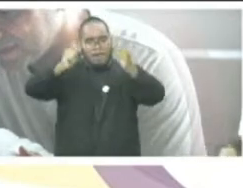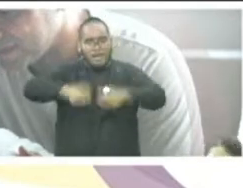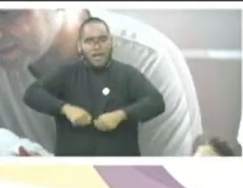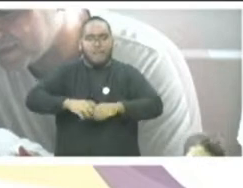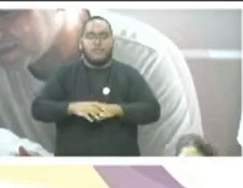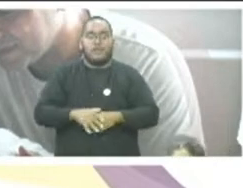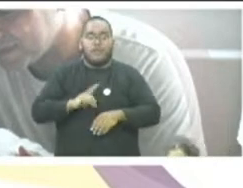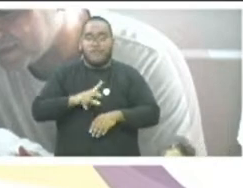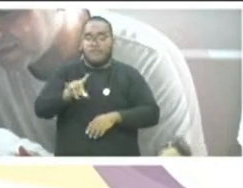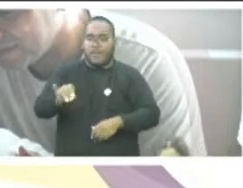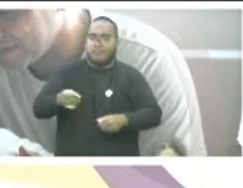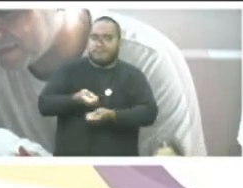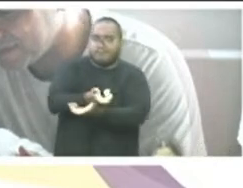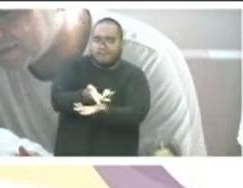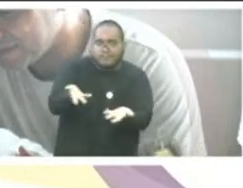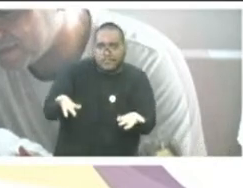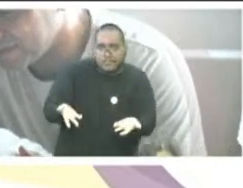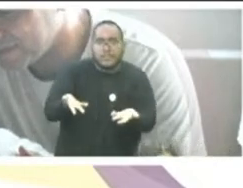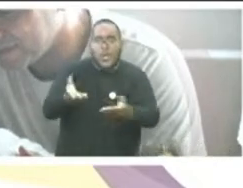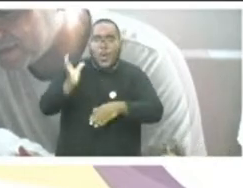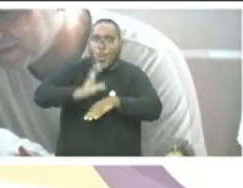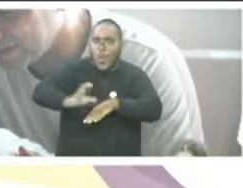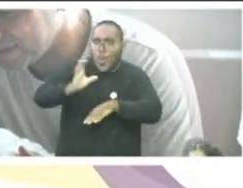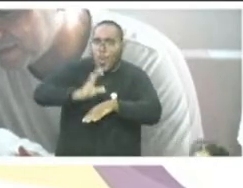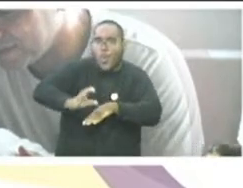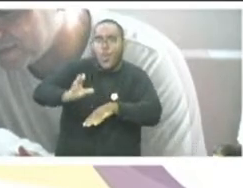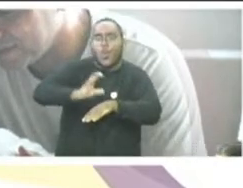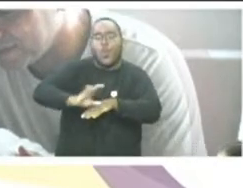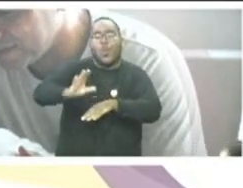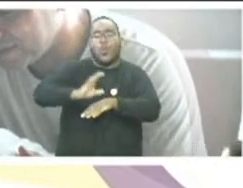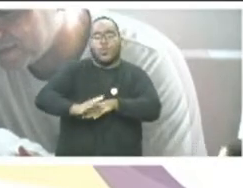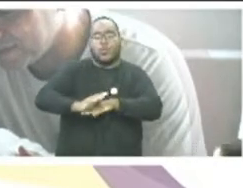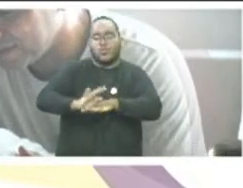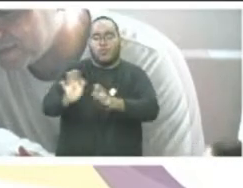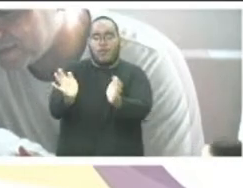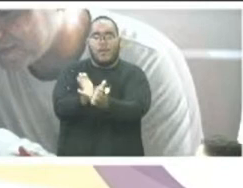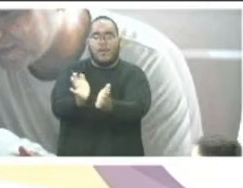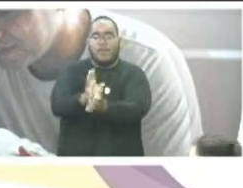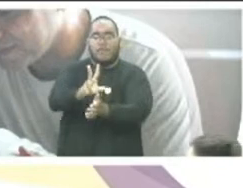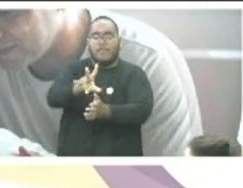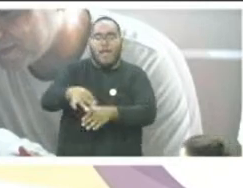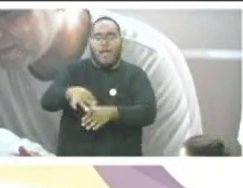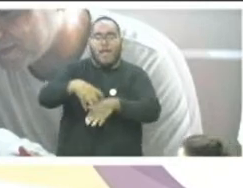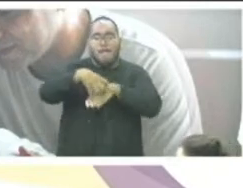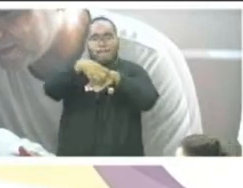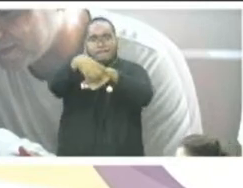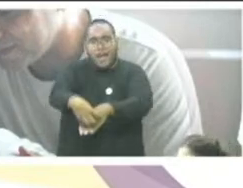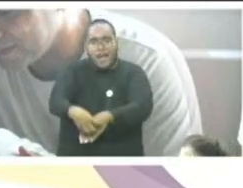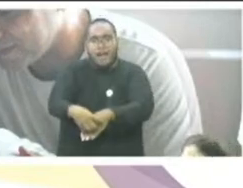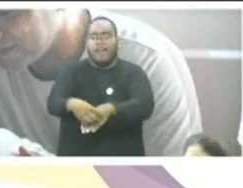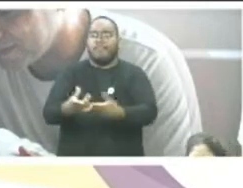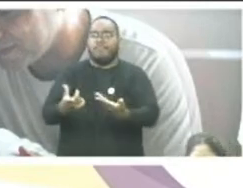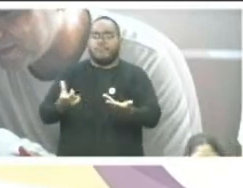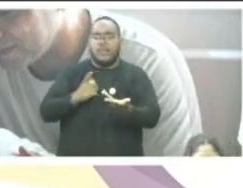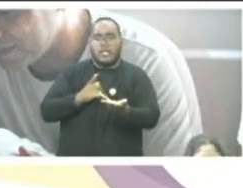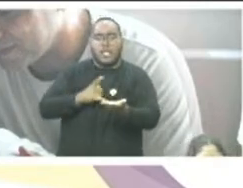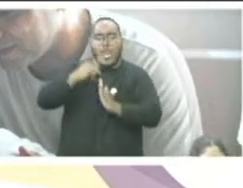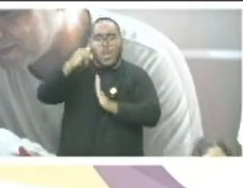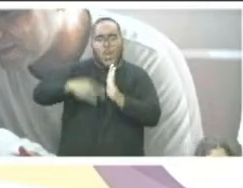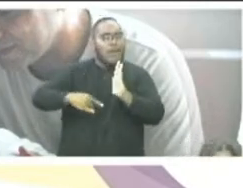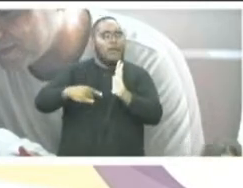de toda essa equipe que vai estar no transporte, por meio de cursos, por meio de atualizações. A gente tem que ter um